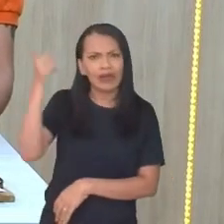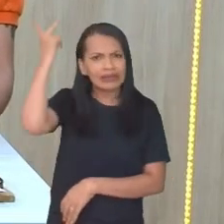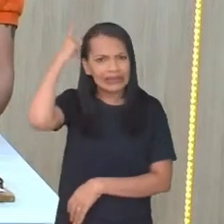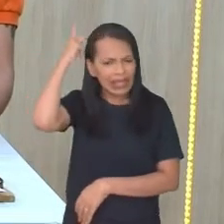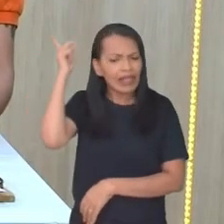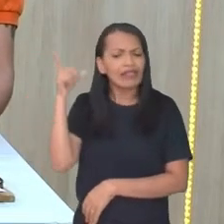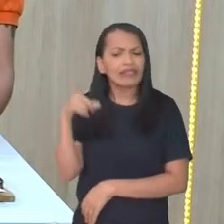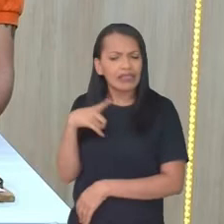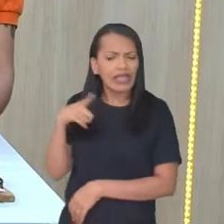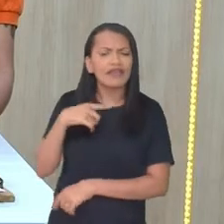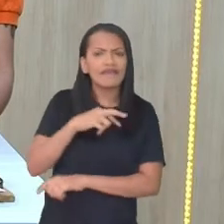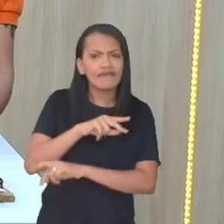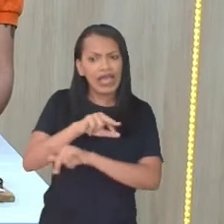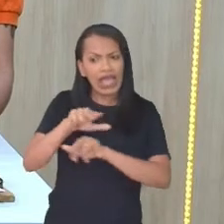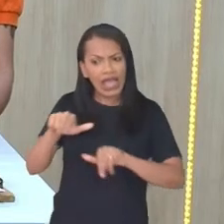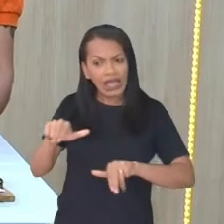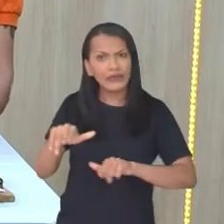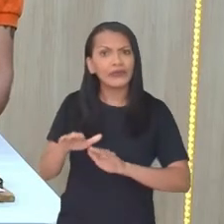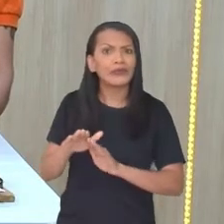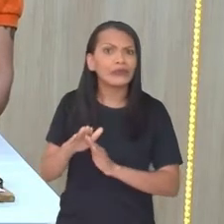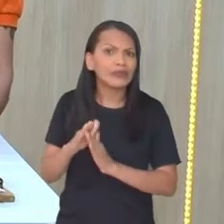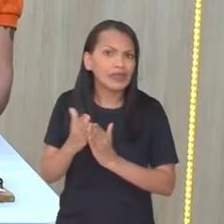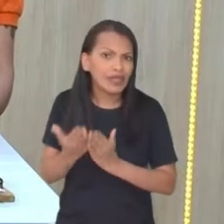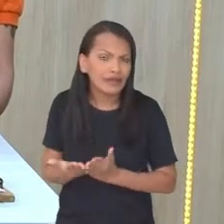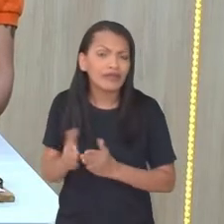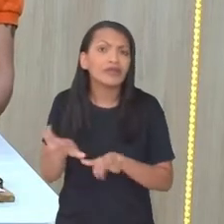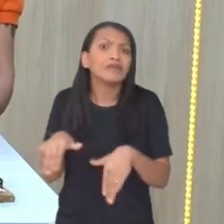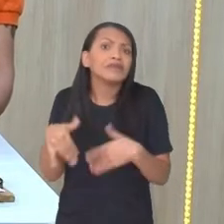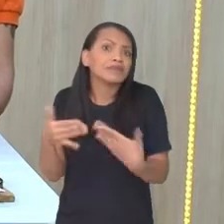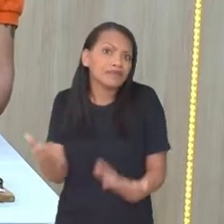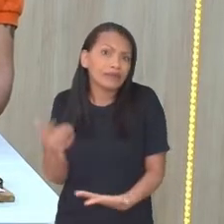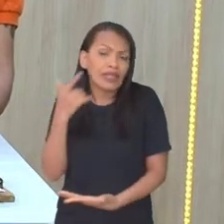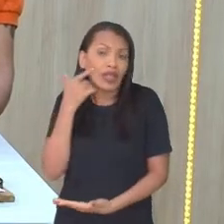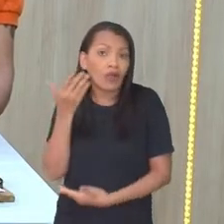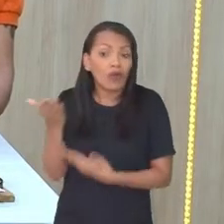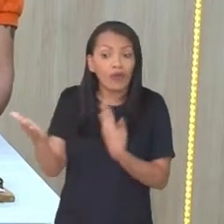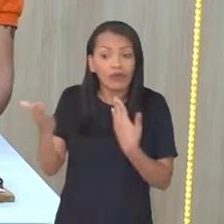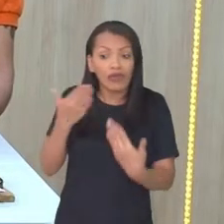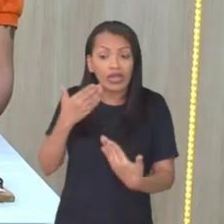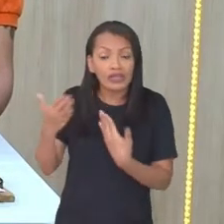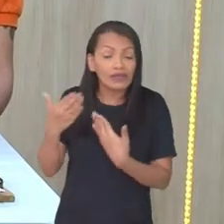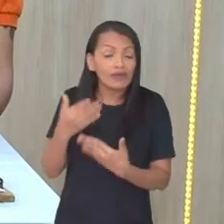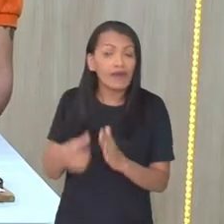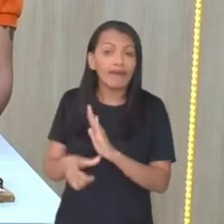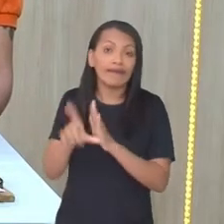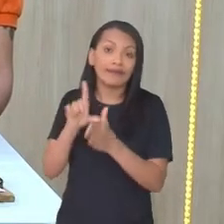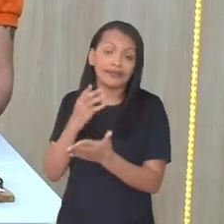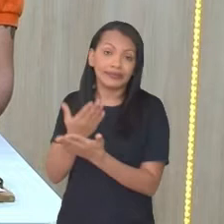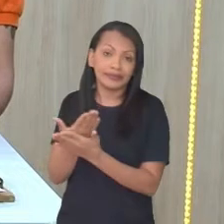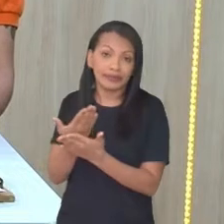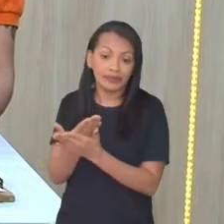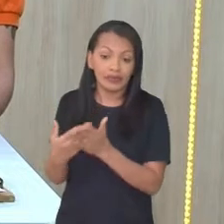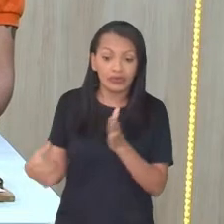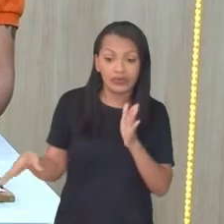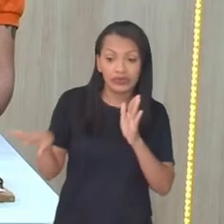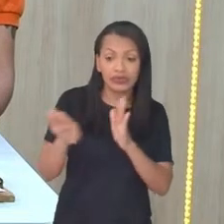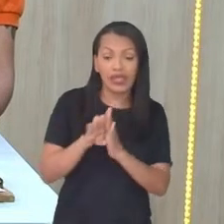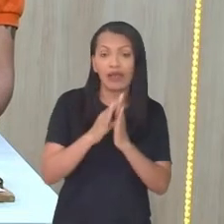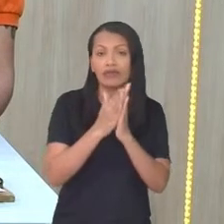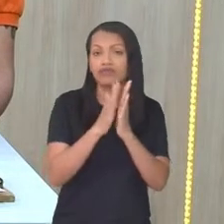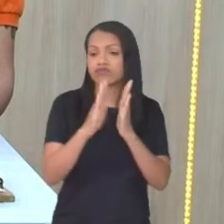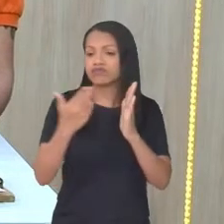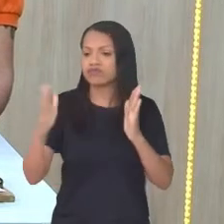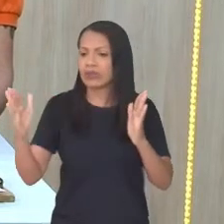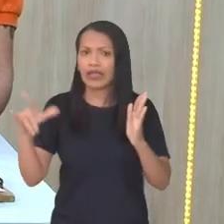livro. E onde estão esses livros? Né? Porque a gente estava conversando antes da nossa aula e a gente chega na livraria e não há uma